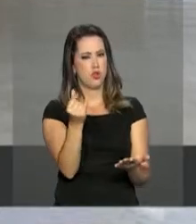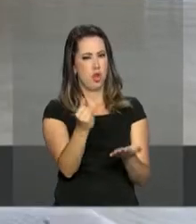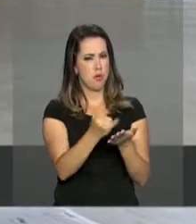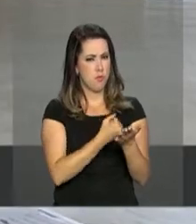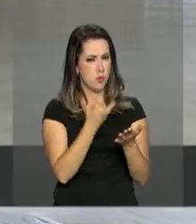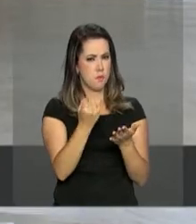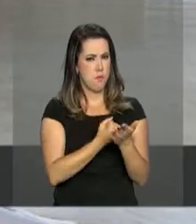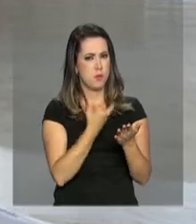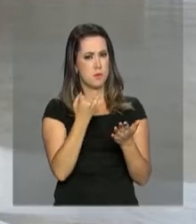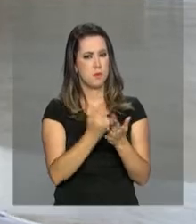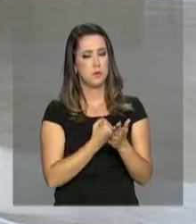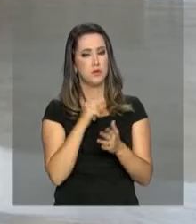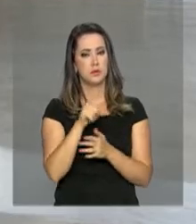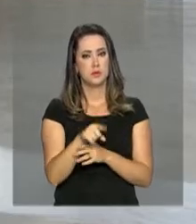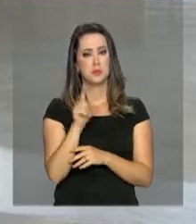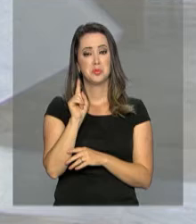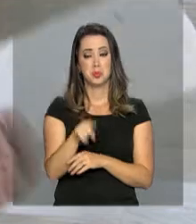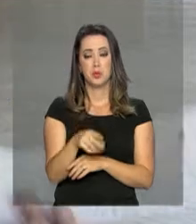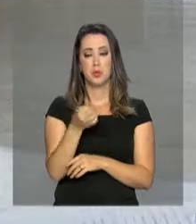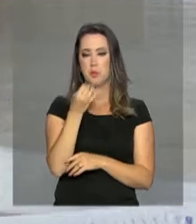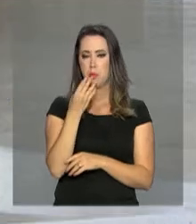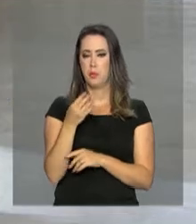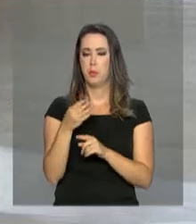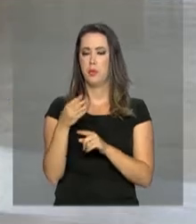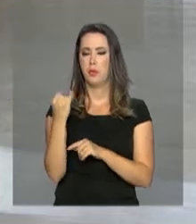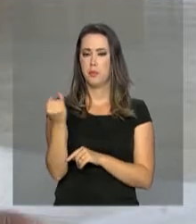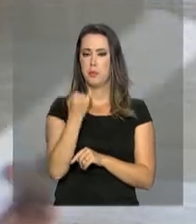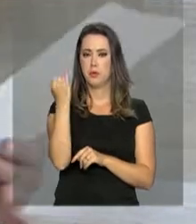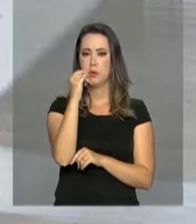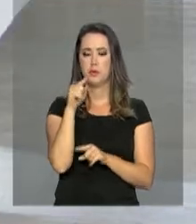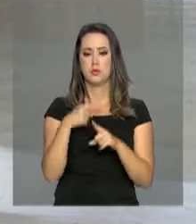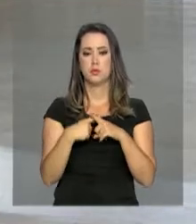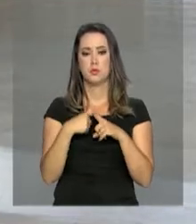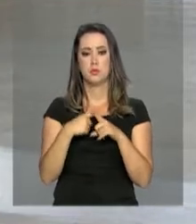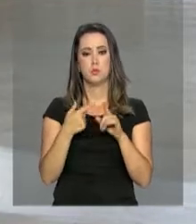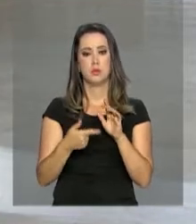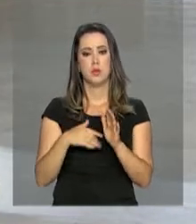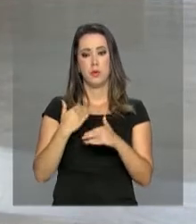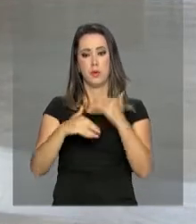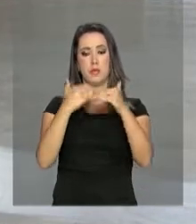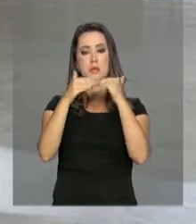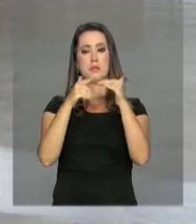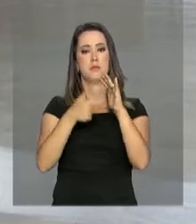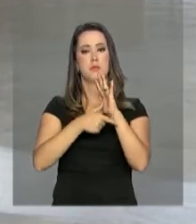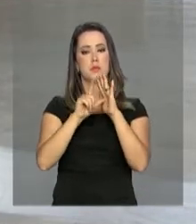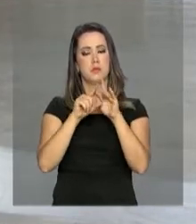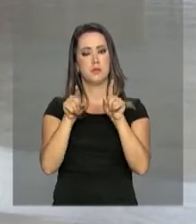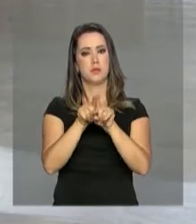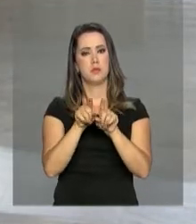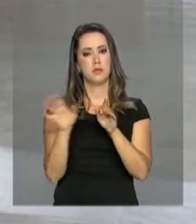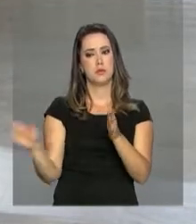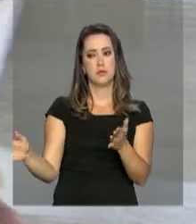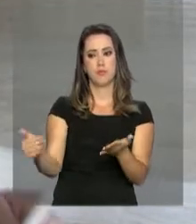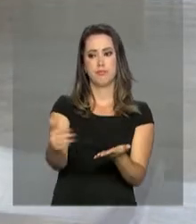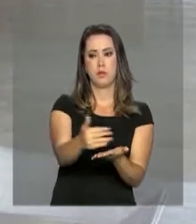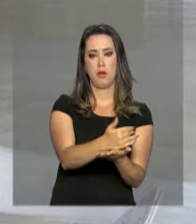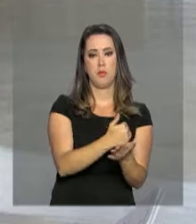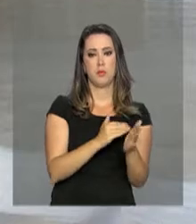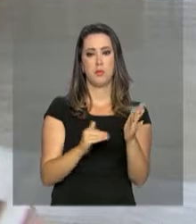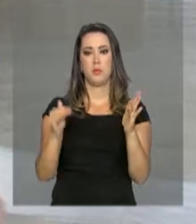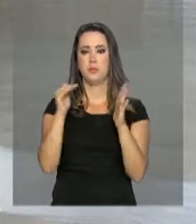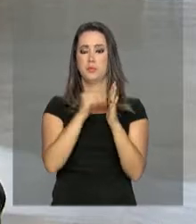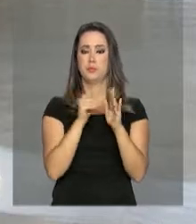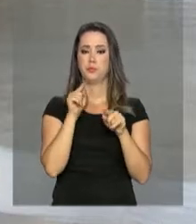teoria econômica avalia que o crescimento econômico é sempre anterior ao aumento da arrecadação. Pois